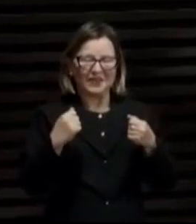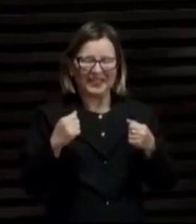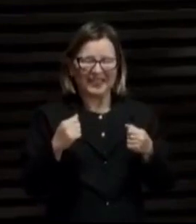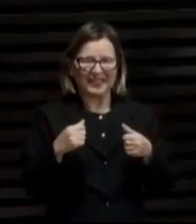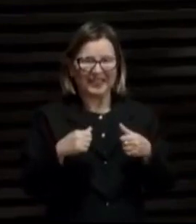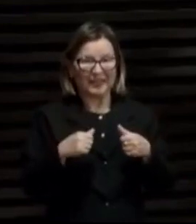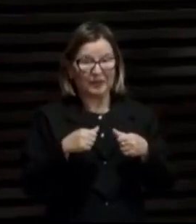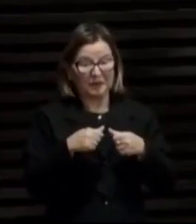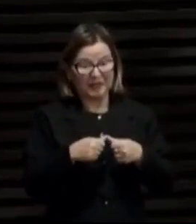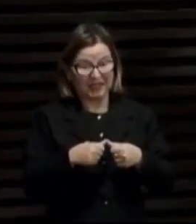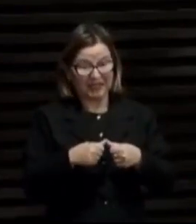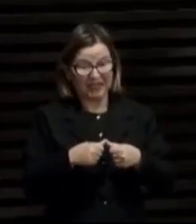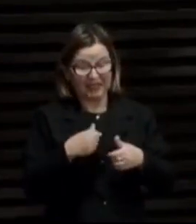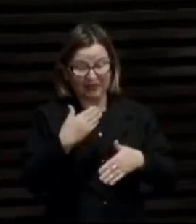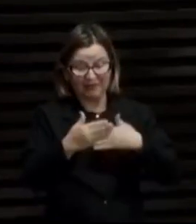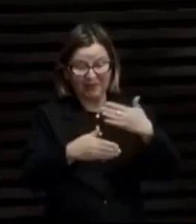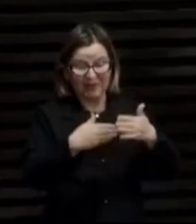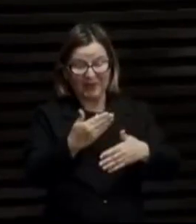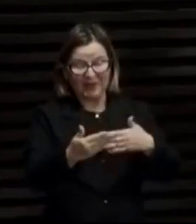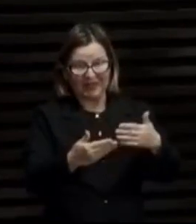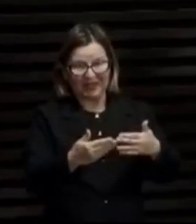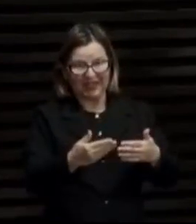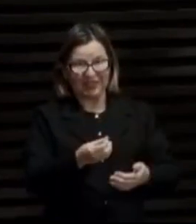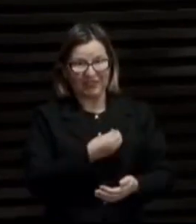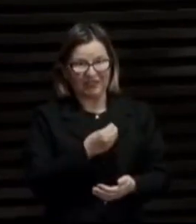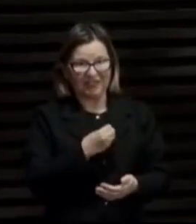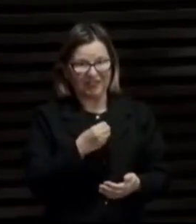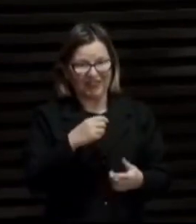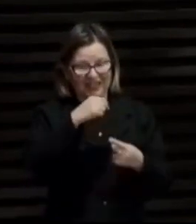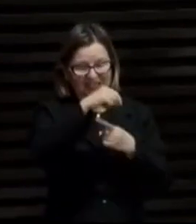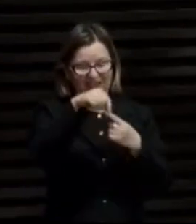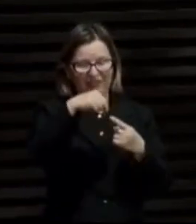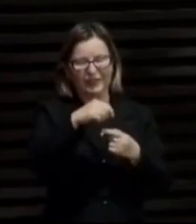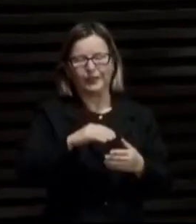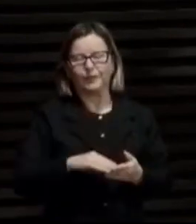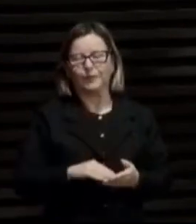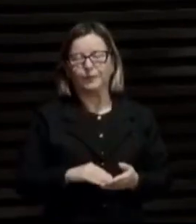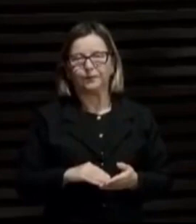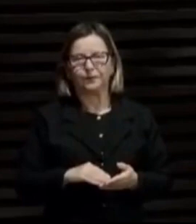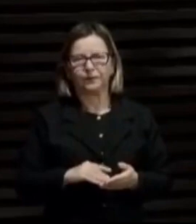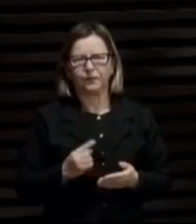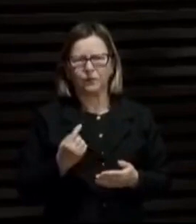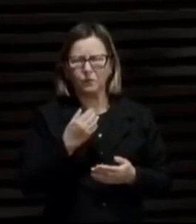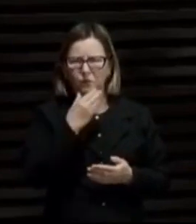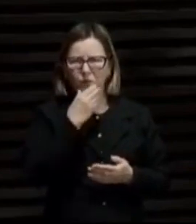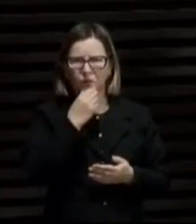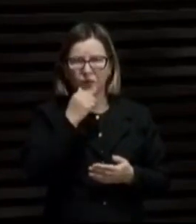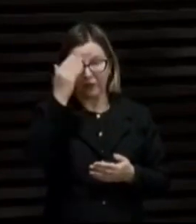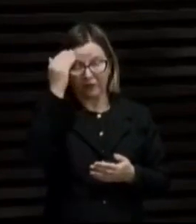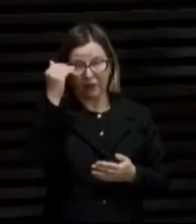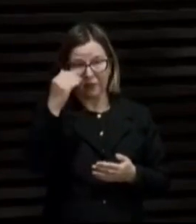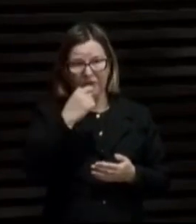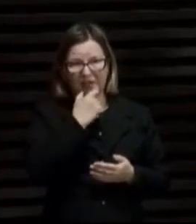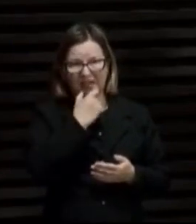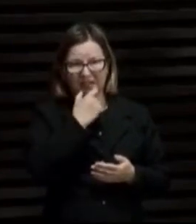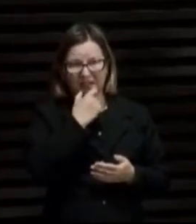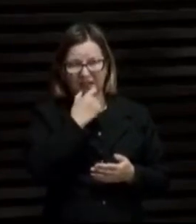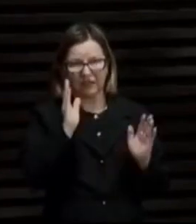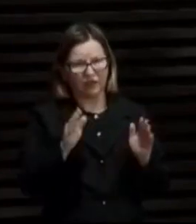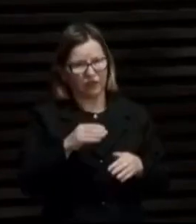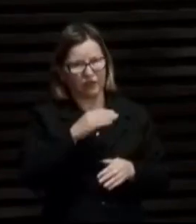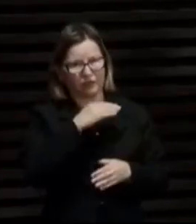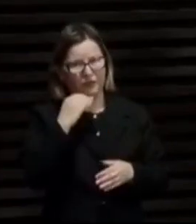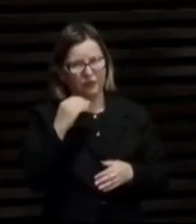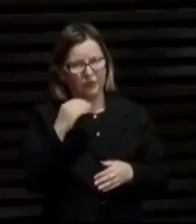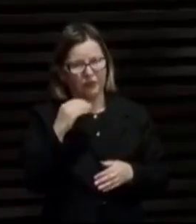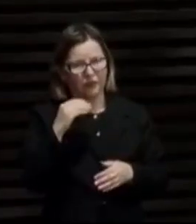de santificação. J.C. Riley, que foi bispo na Inglaterra, e ele faleceu em 1900,